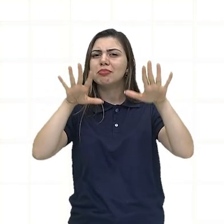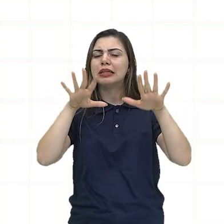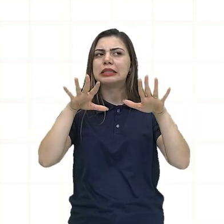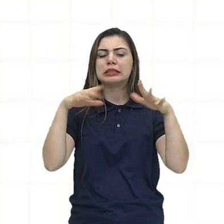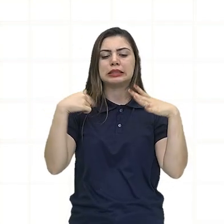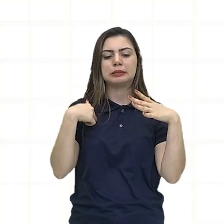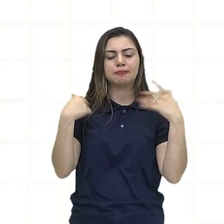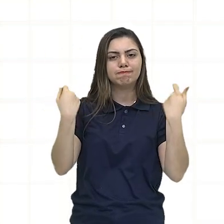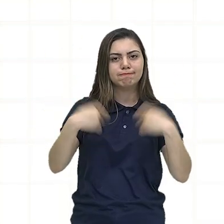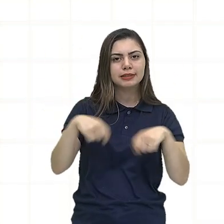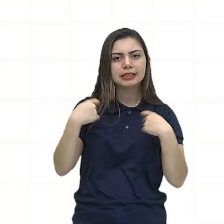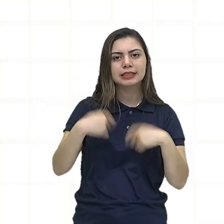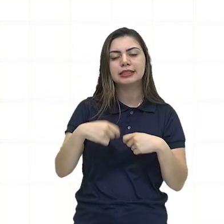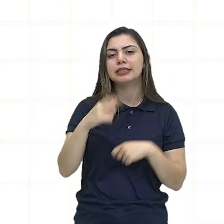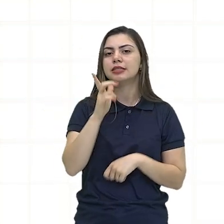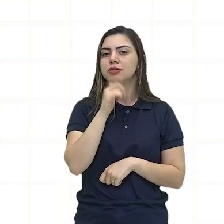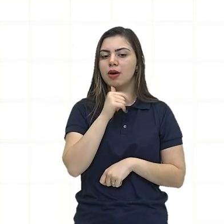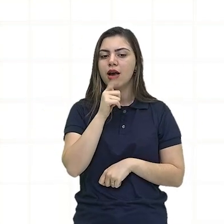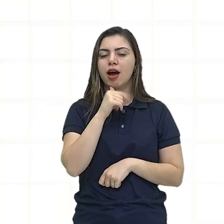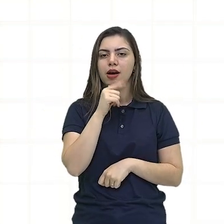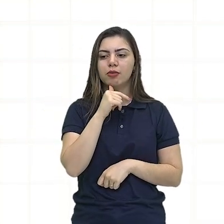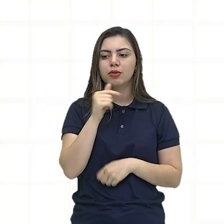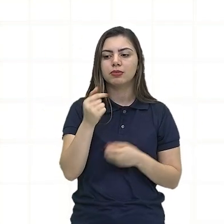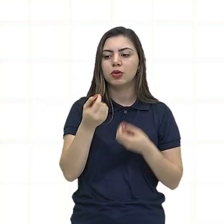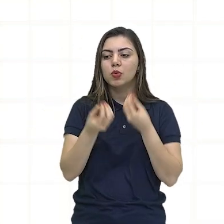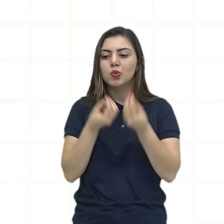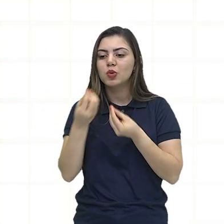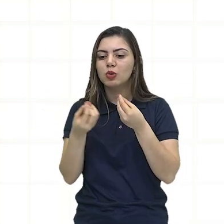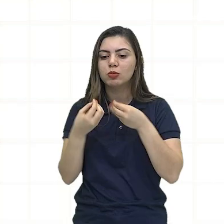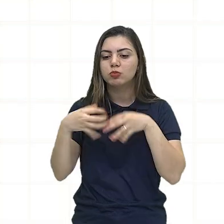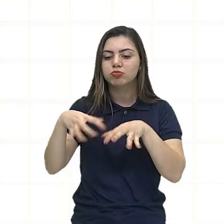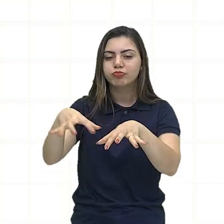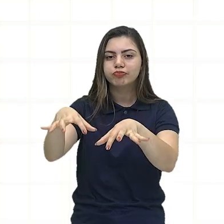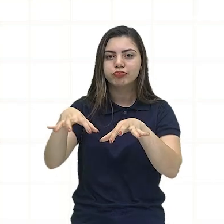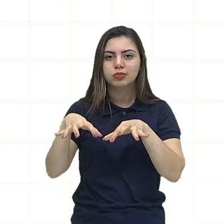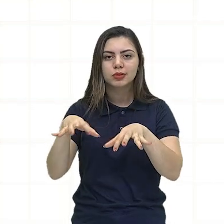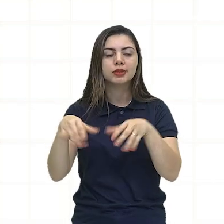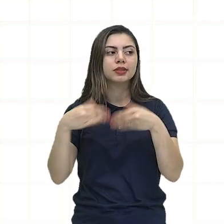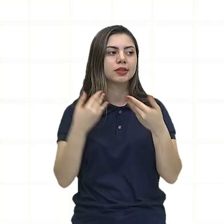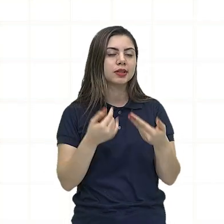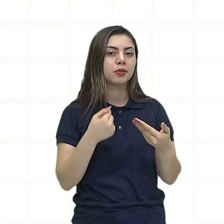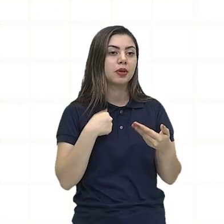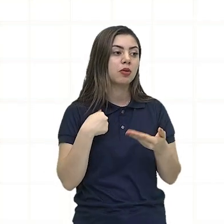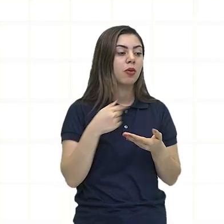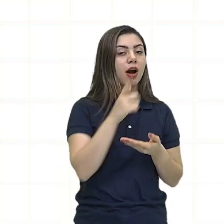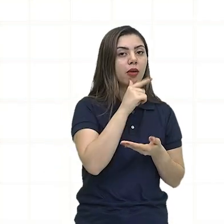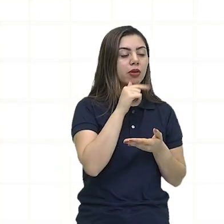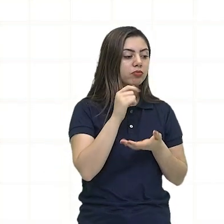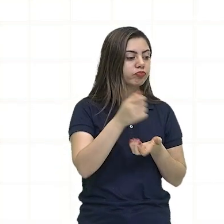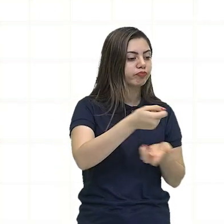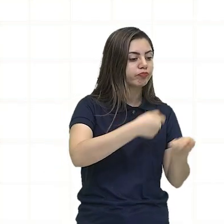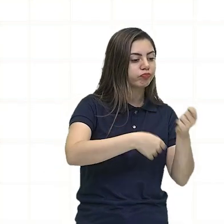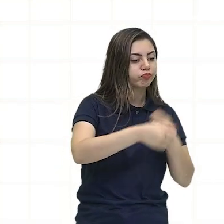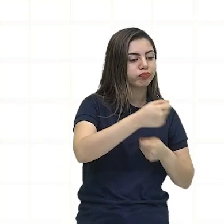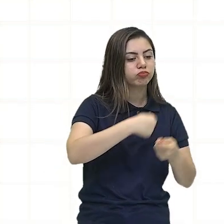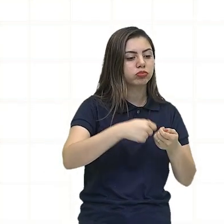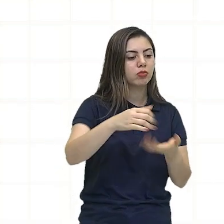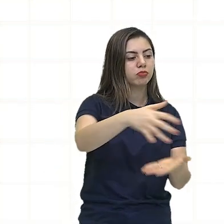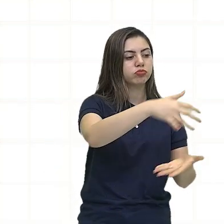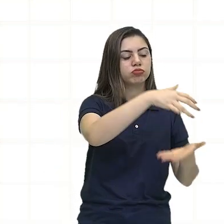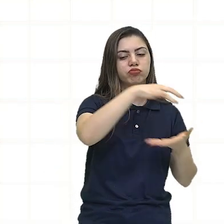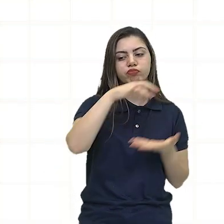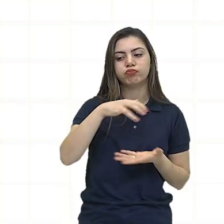você precisa levar água para a sua plantação. Então, você está levando água de forma artificial. Não é que é uma